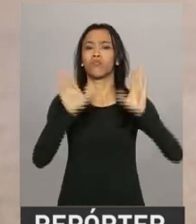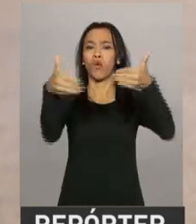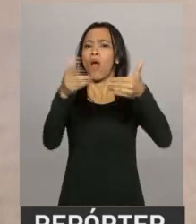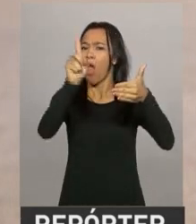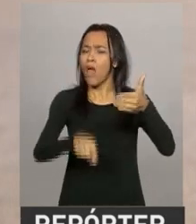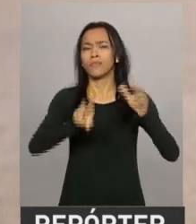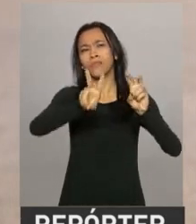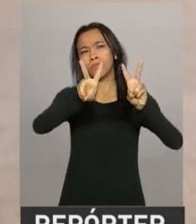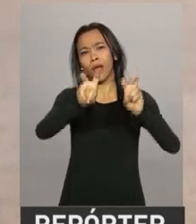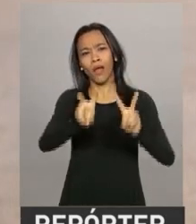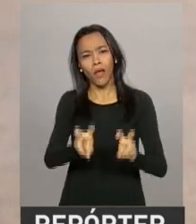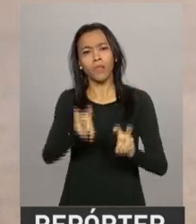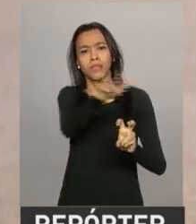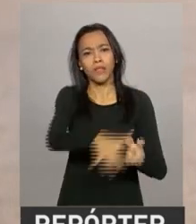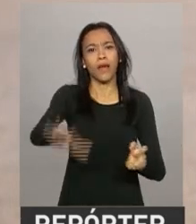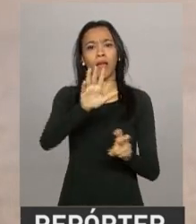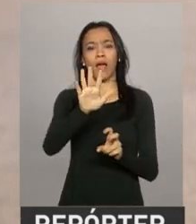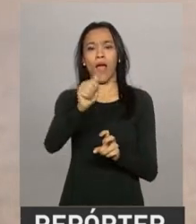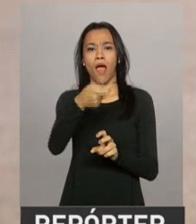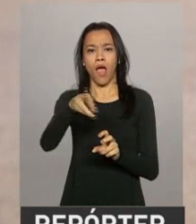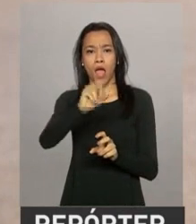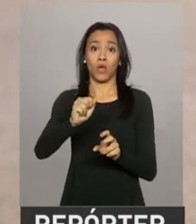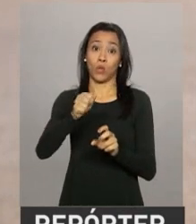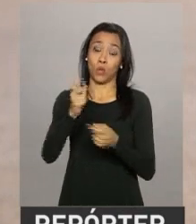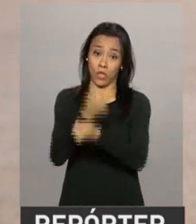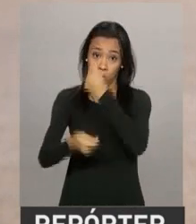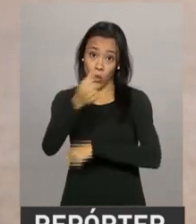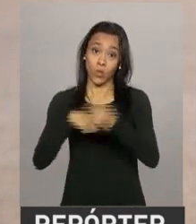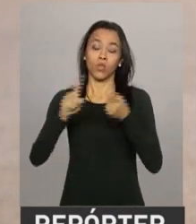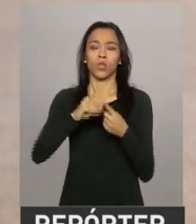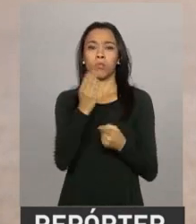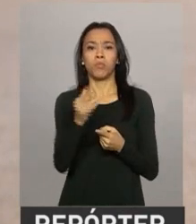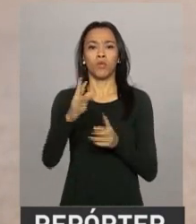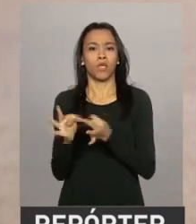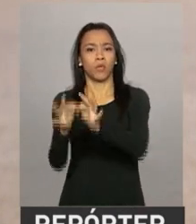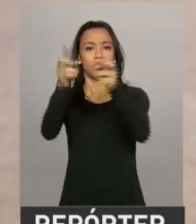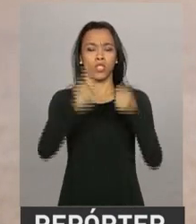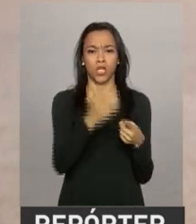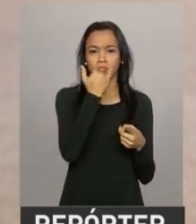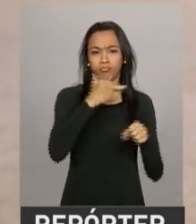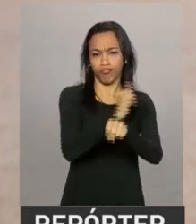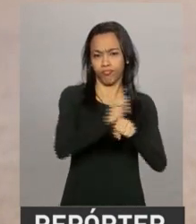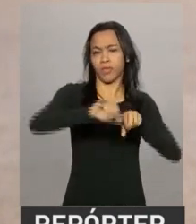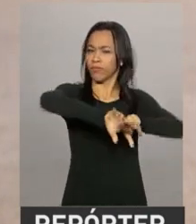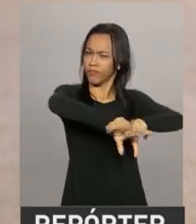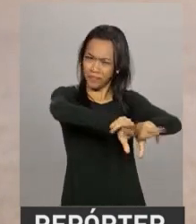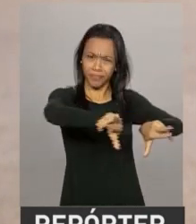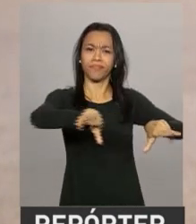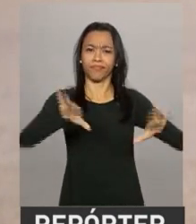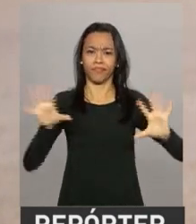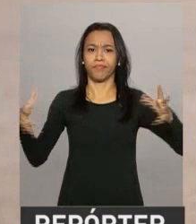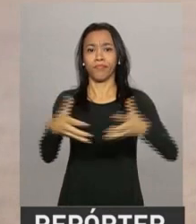temas relacionados ao agronegócio, como biotecnologia, segurança alimentar, gestão e comércio e imagem